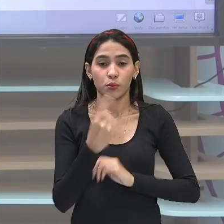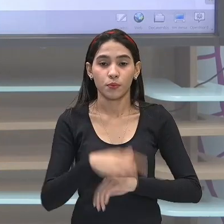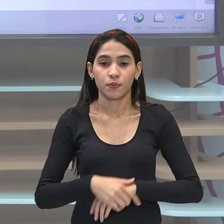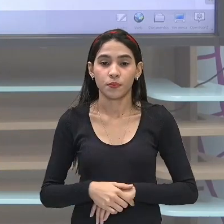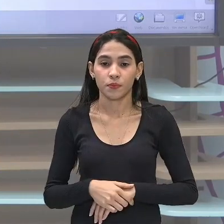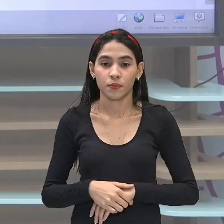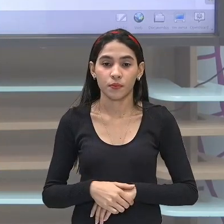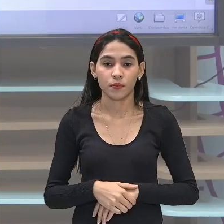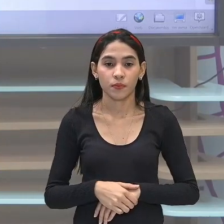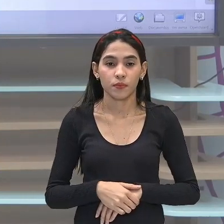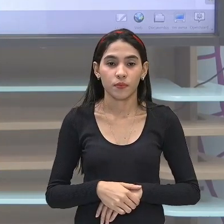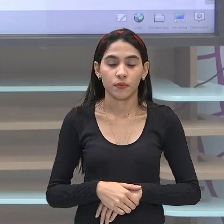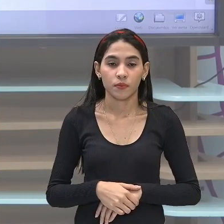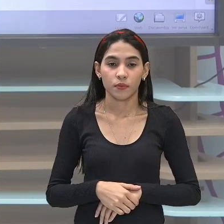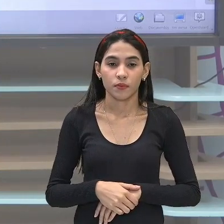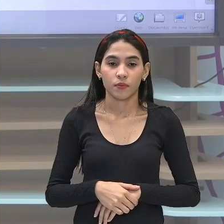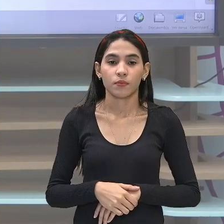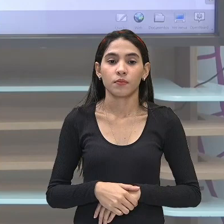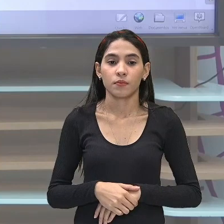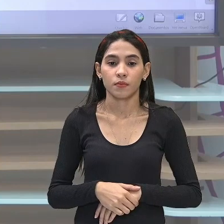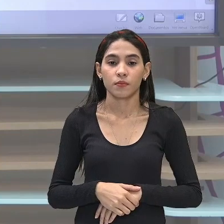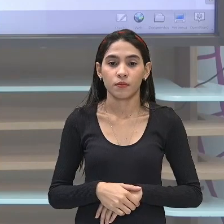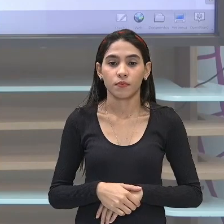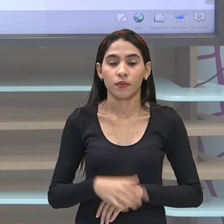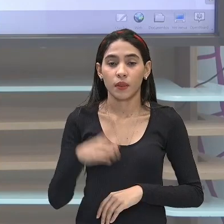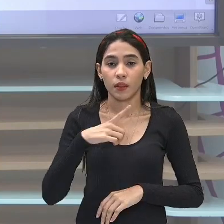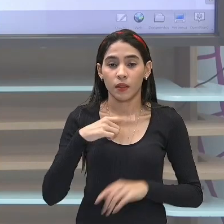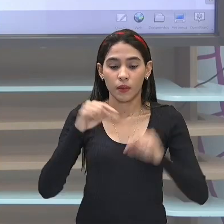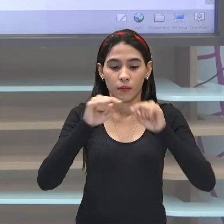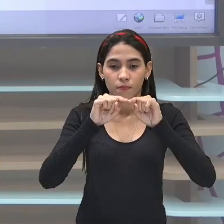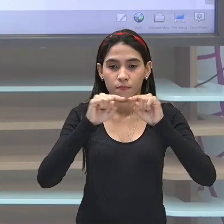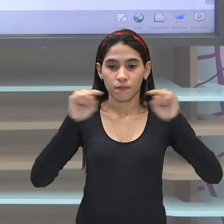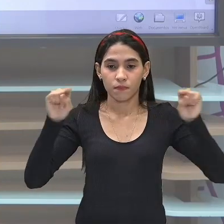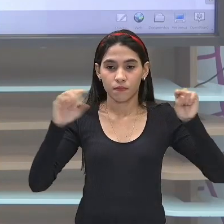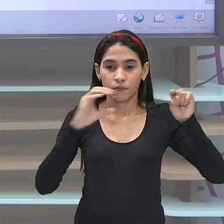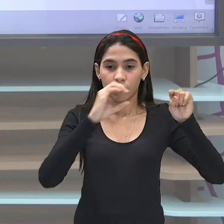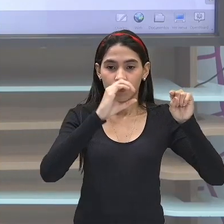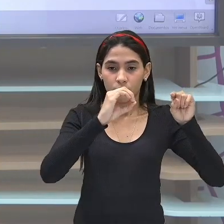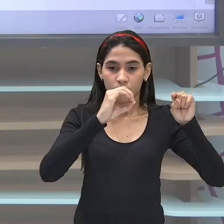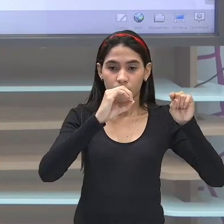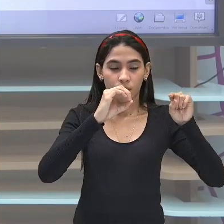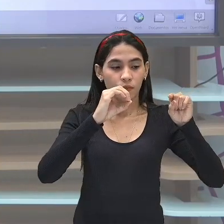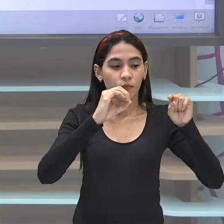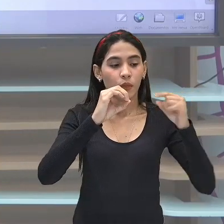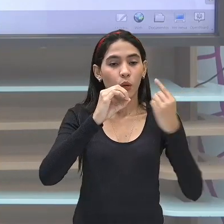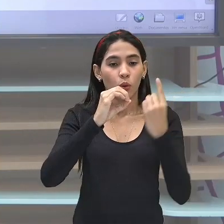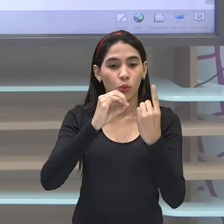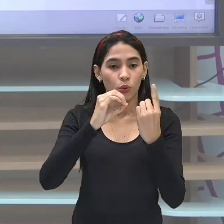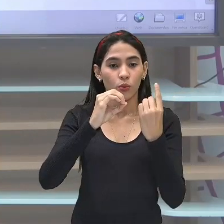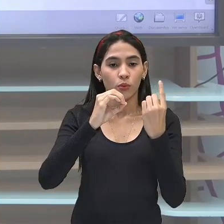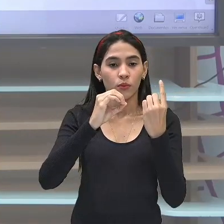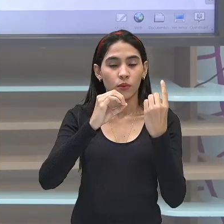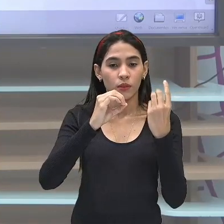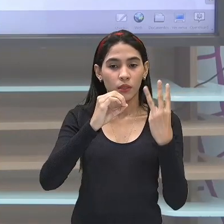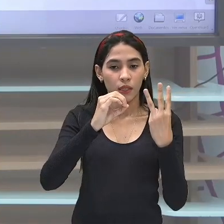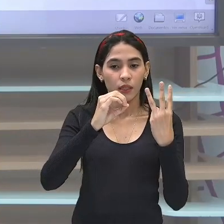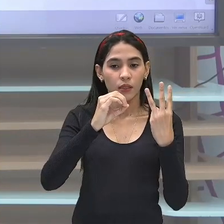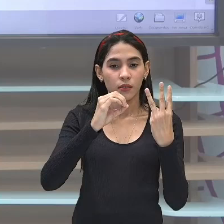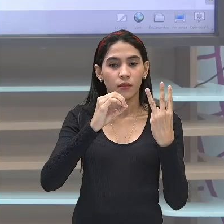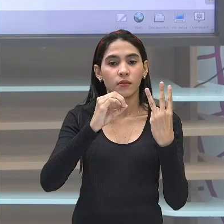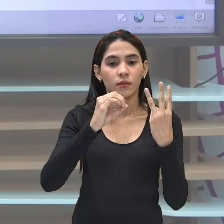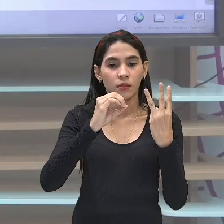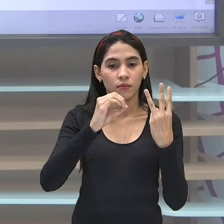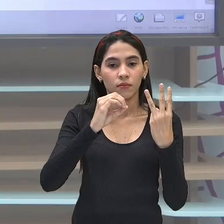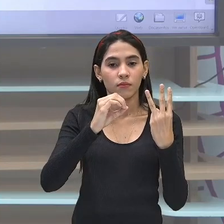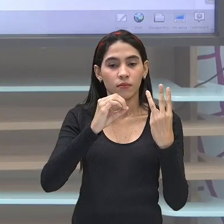né, eu vou passar aqui pelo zero, né, que é a transição, depois eu começo 1, 3, 5, então, nesse caso, nós